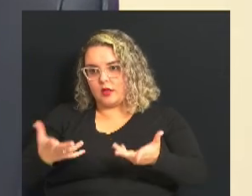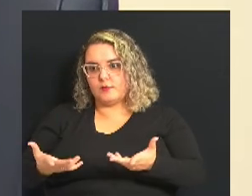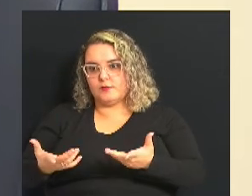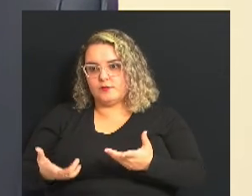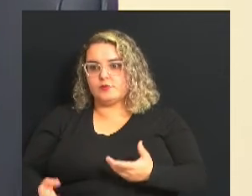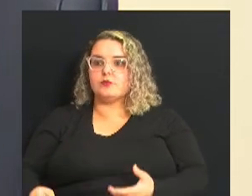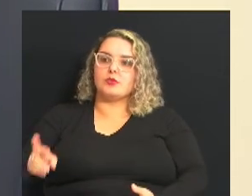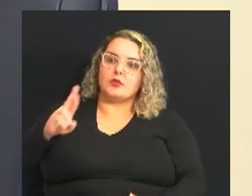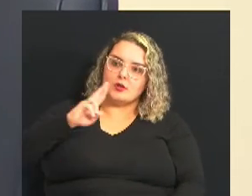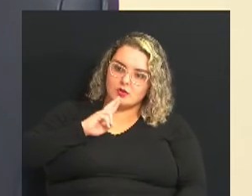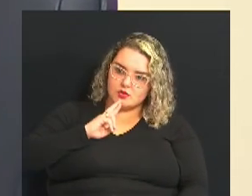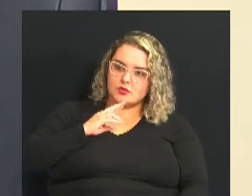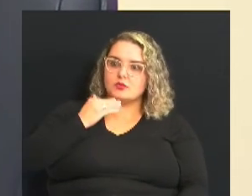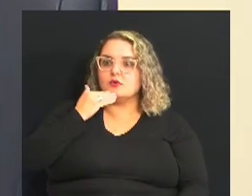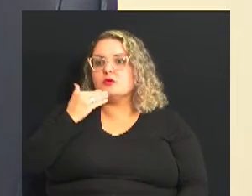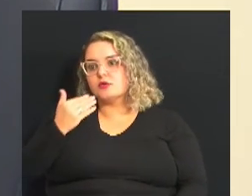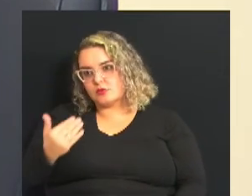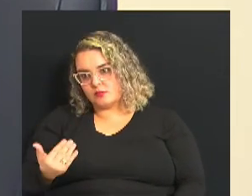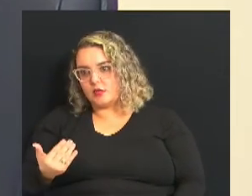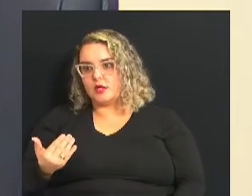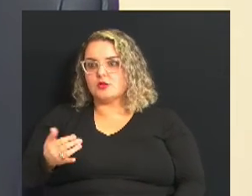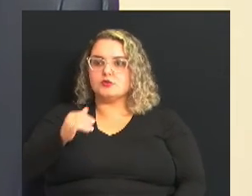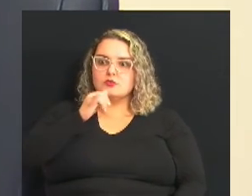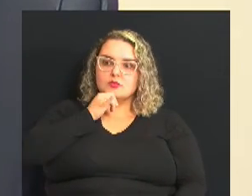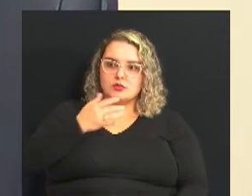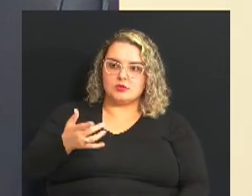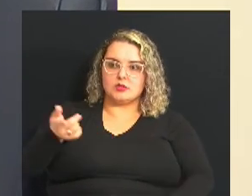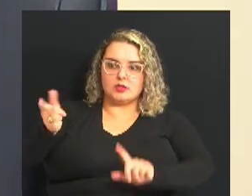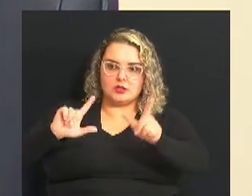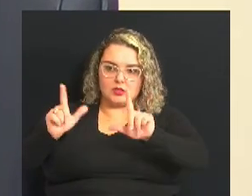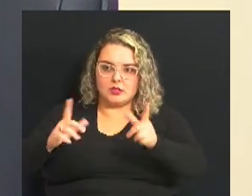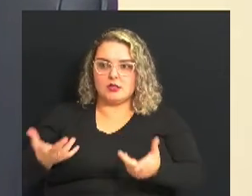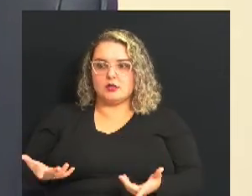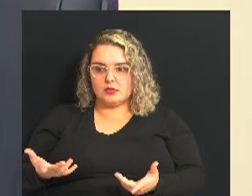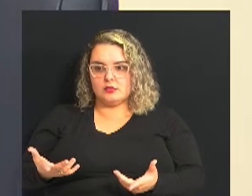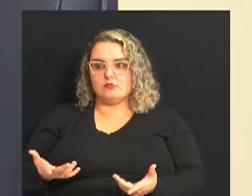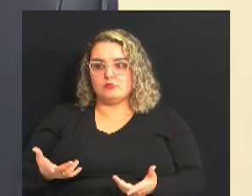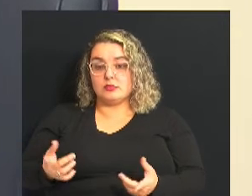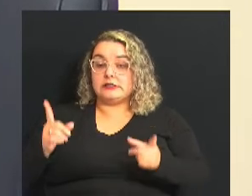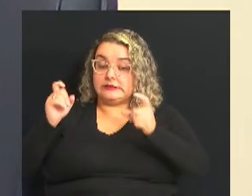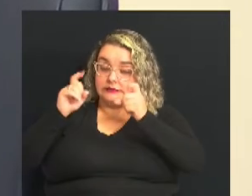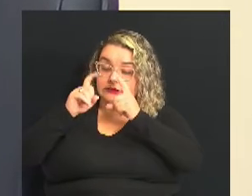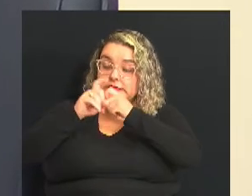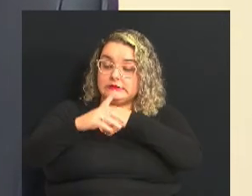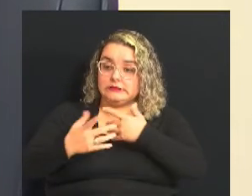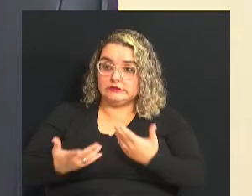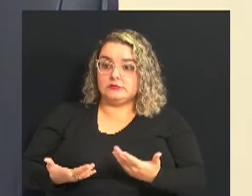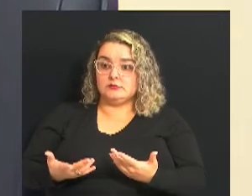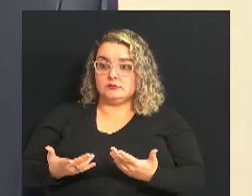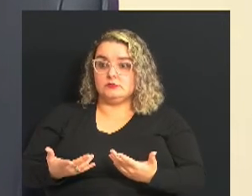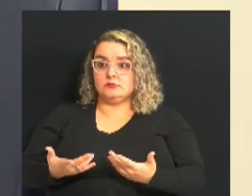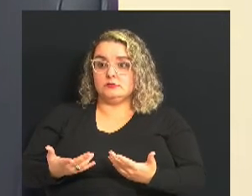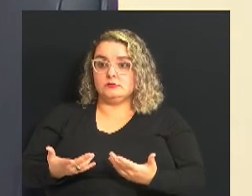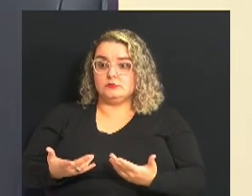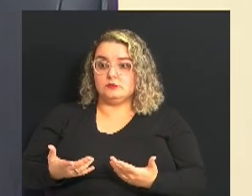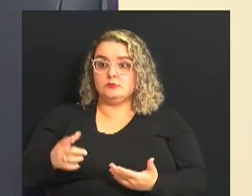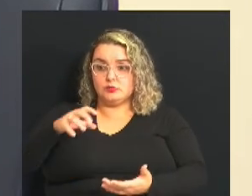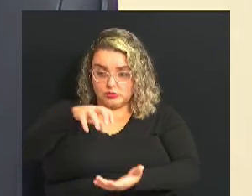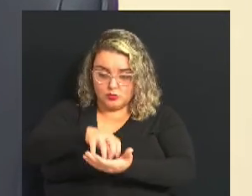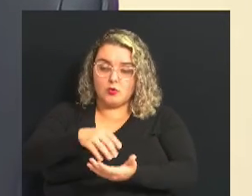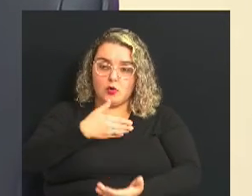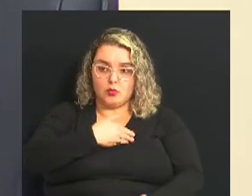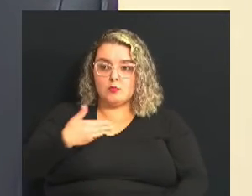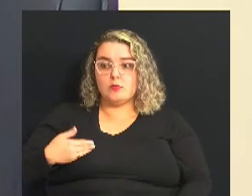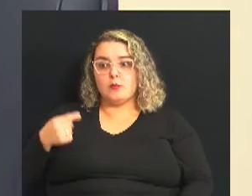retorno, o que a gente pede, por exemplo, uma coisa que a TV não tem, que seria extremamente complicado por ser um órgão público. Imagine